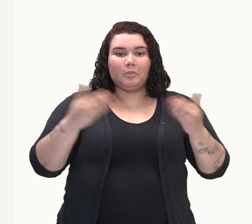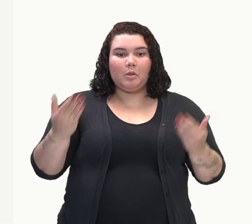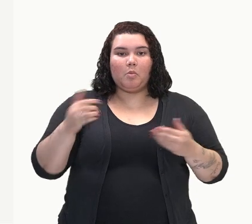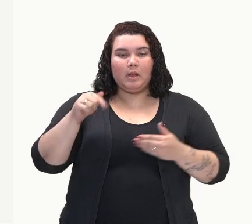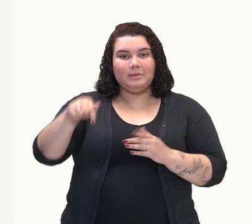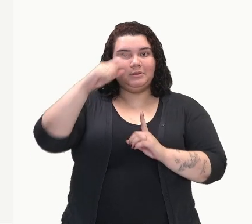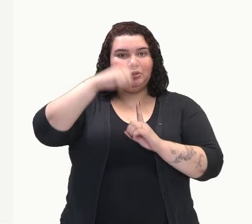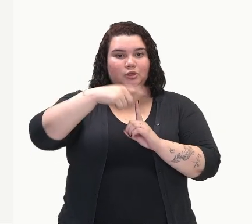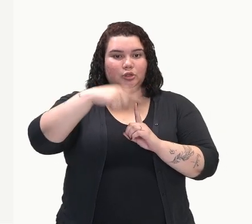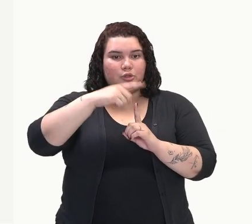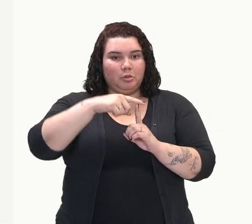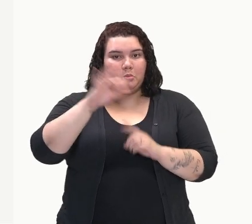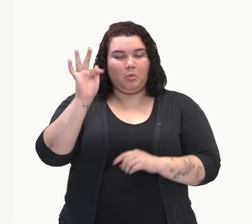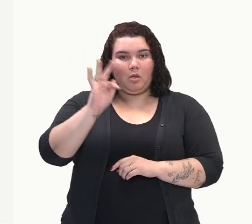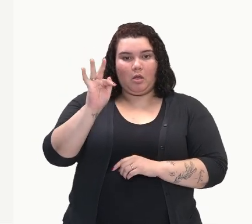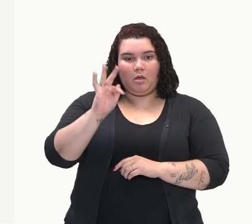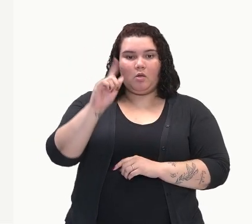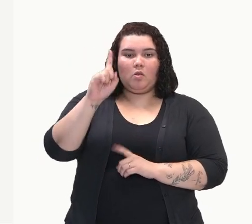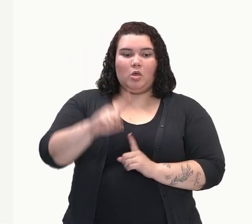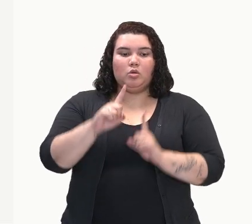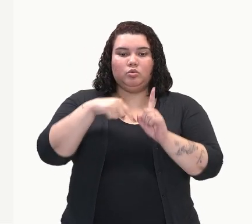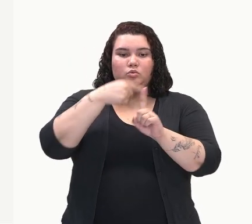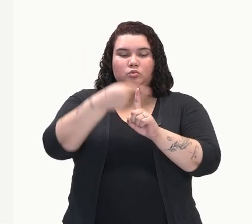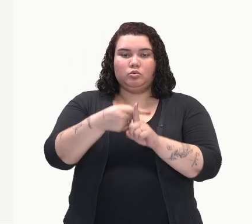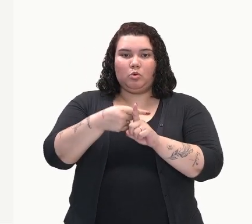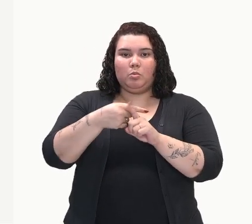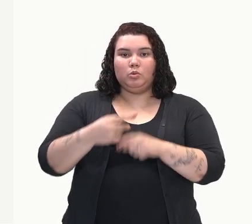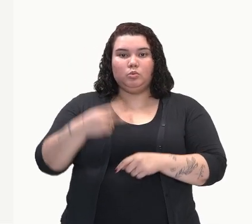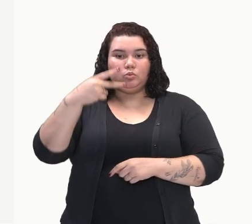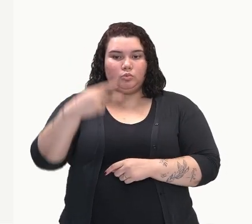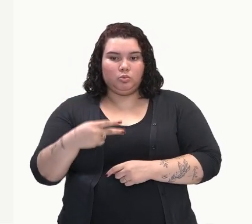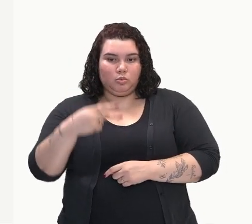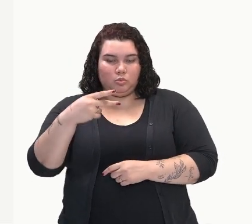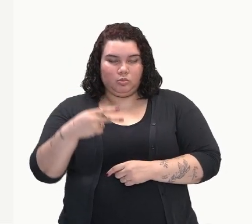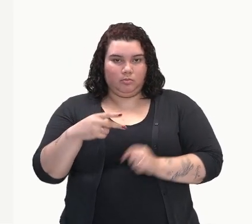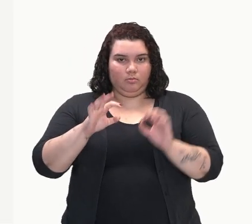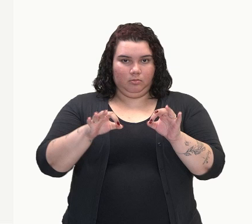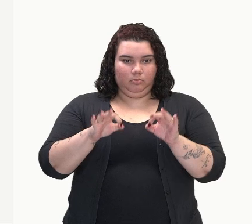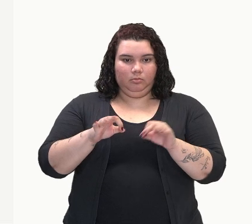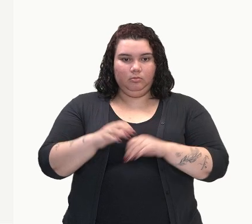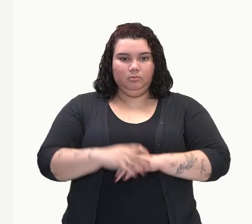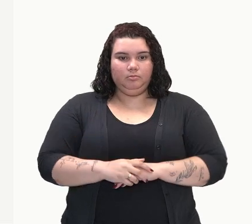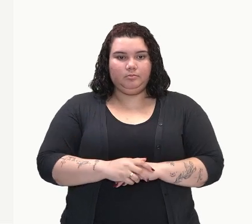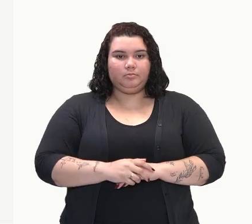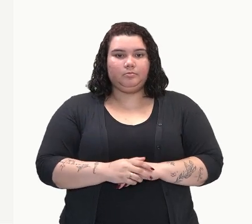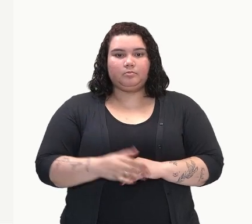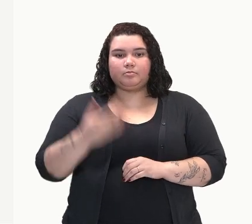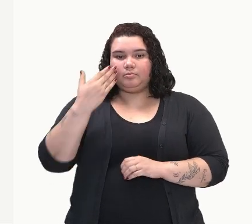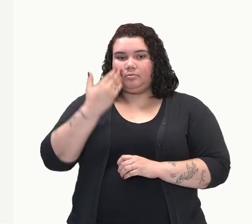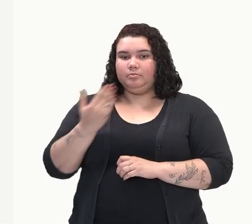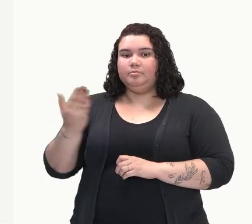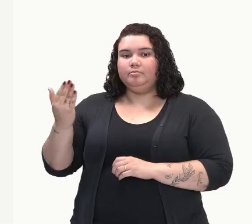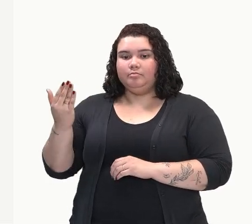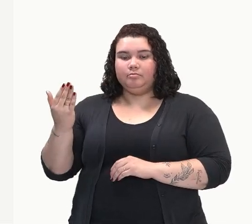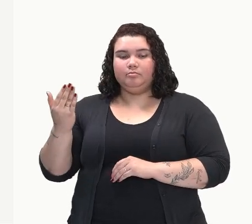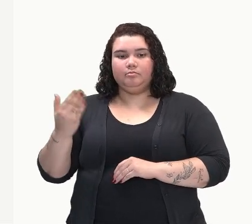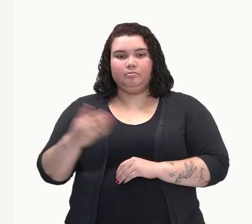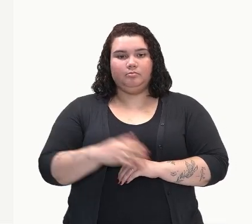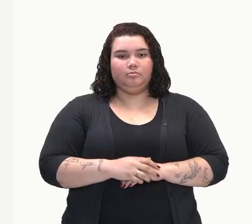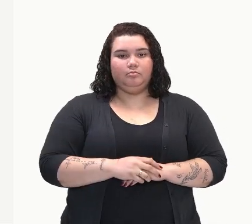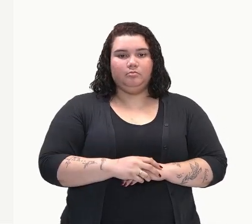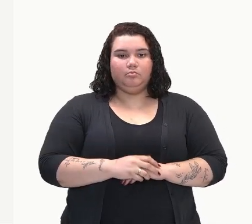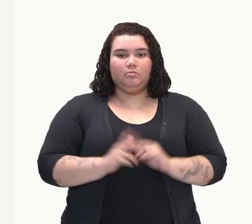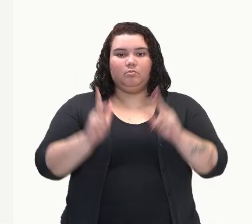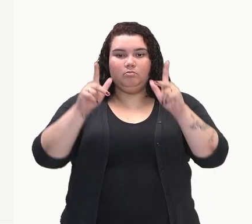é do que a soma algébrica dessas duas forças nesse caso. Então aí você vê, ó, forças que têm